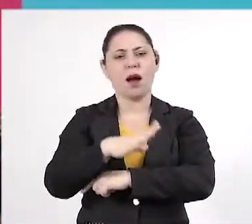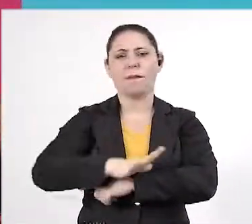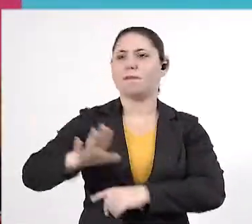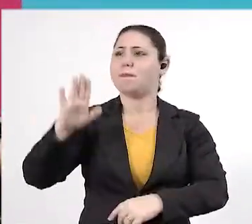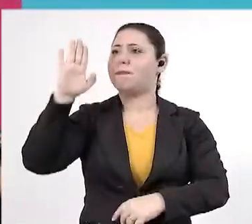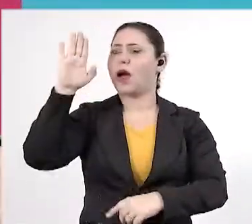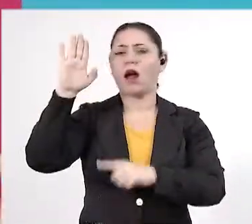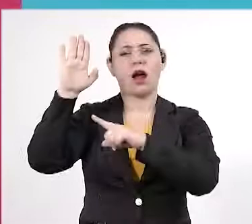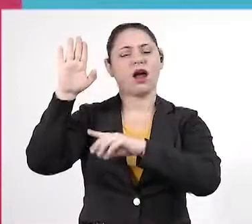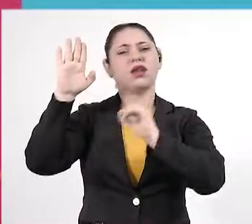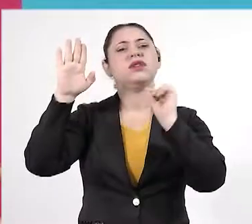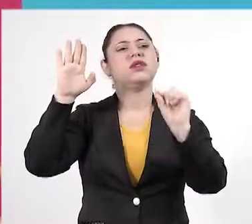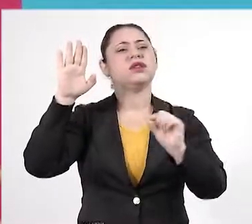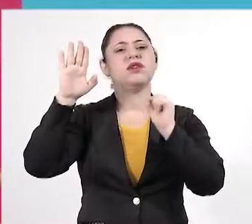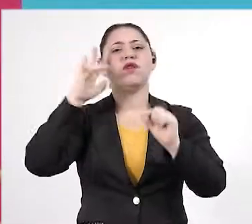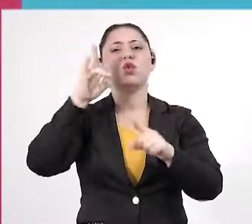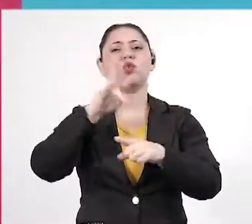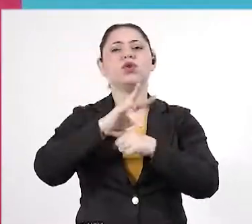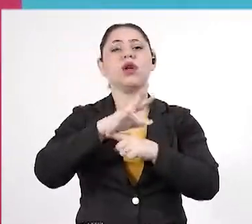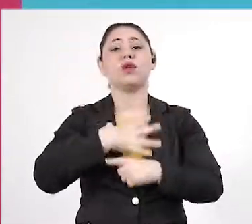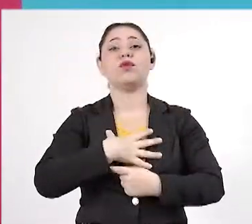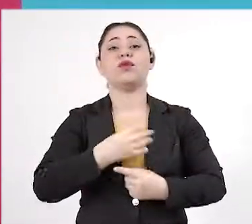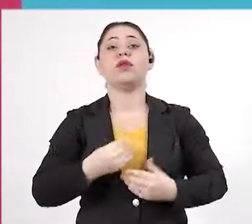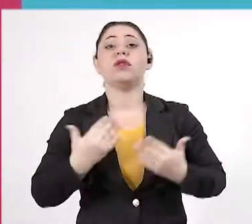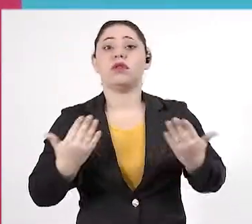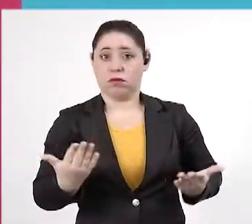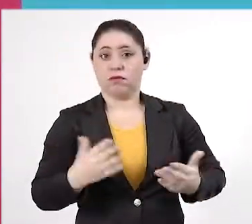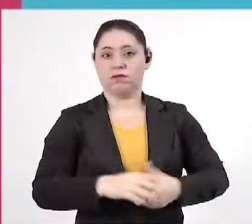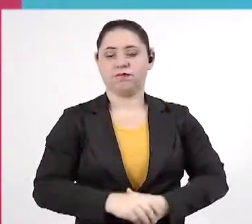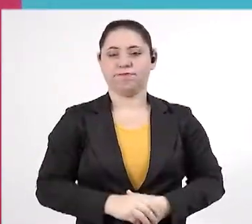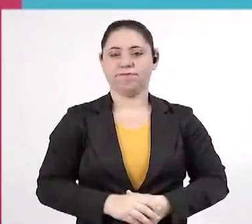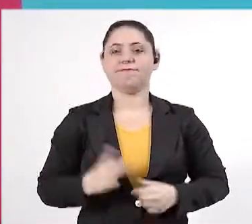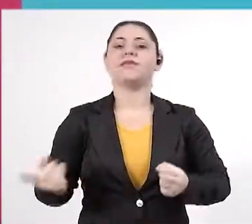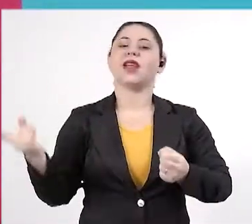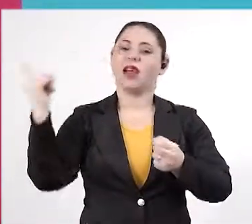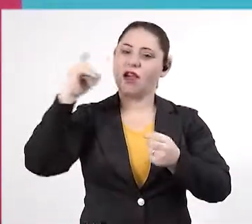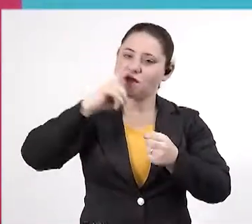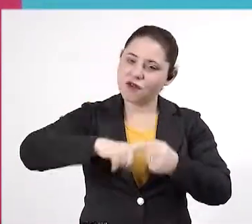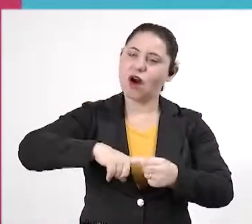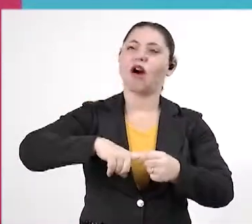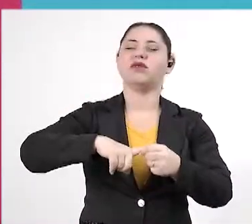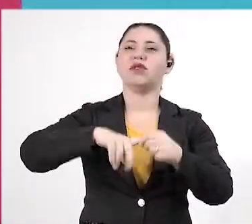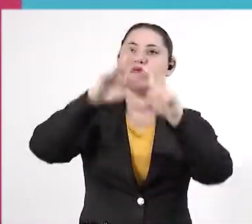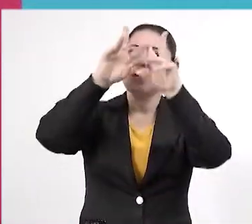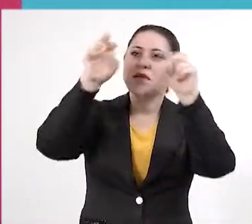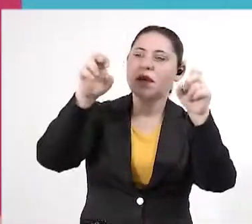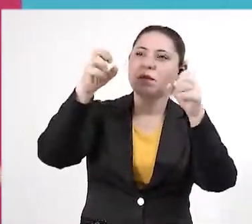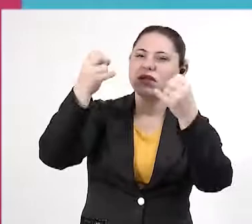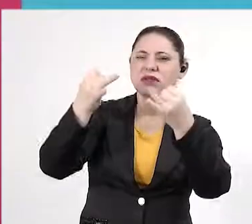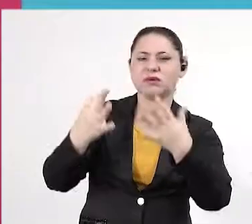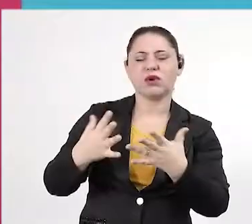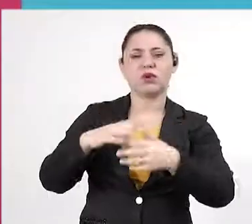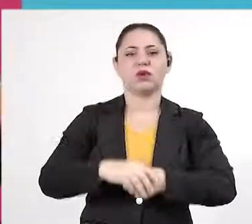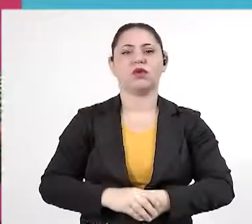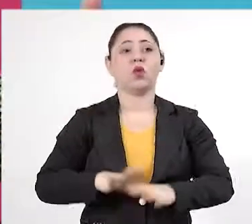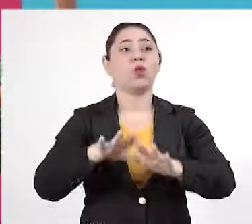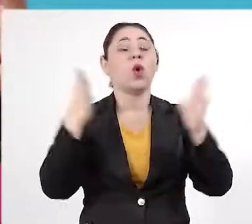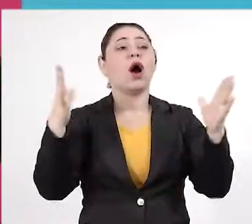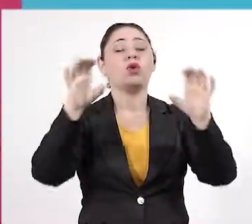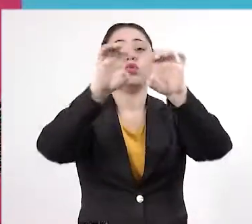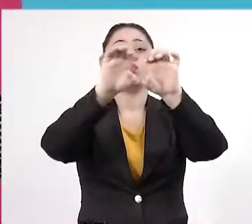política, né? Os candidatos. E aí, quem vai cuidar dos filhos? E aí volta exatamente no que a desembargadora falou. Qual